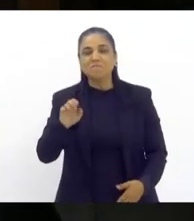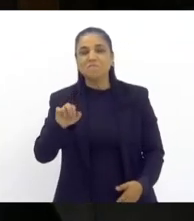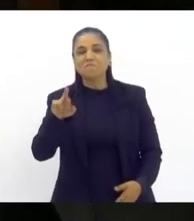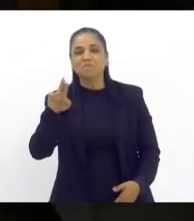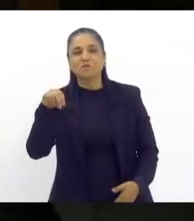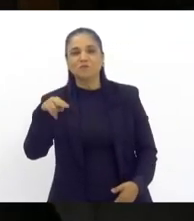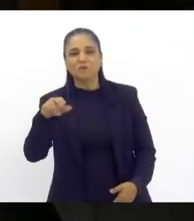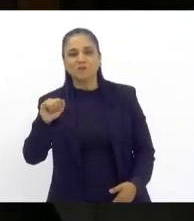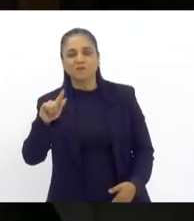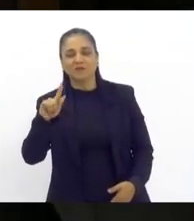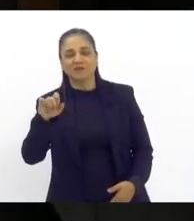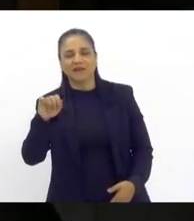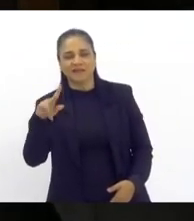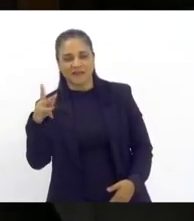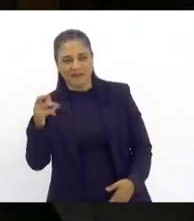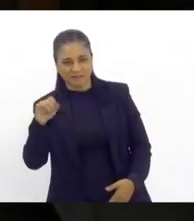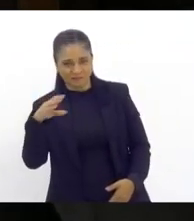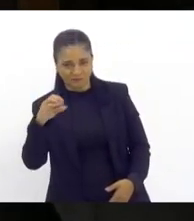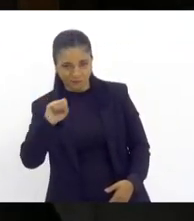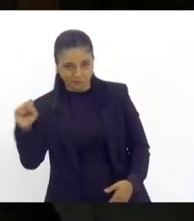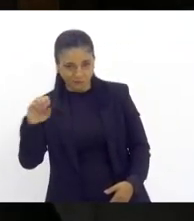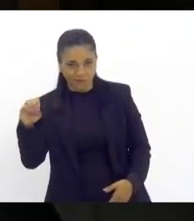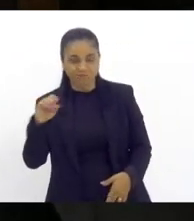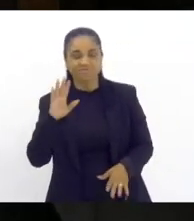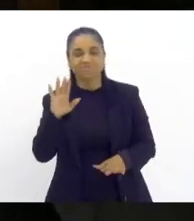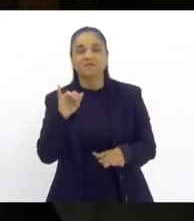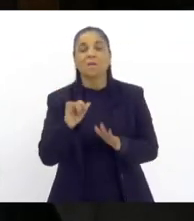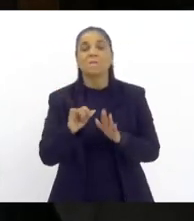Mas é o seguinte, presidente, primeiro quero dar aqui